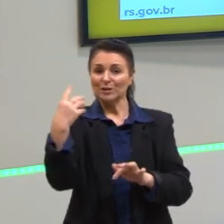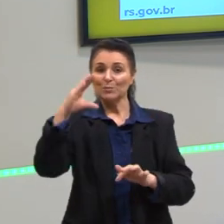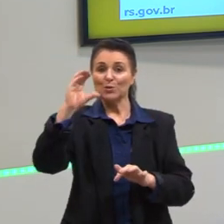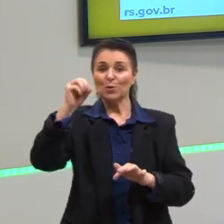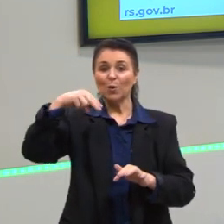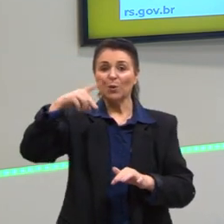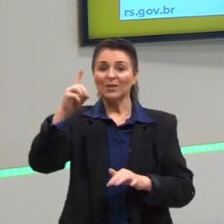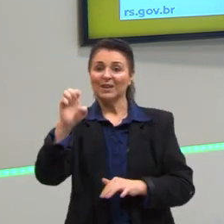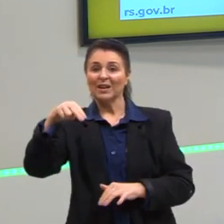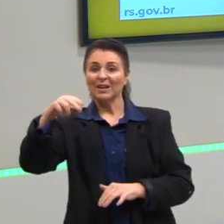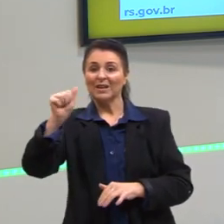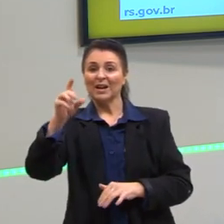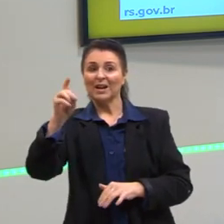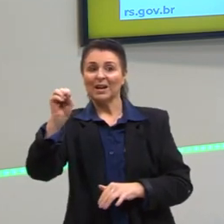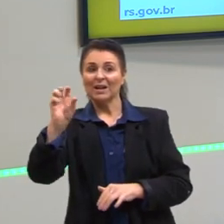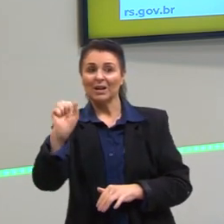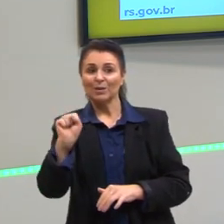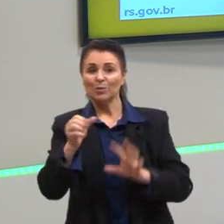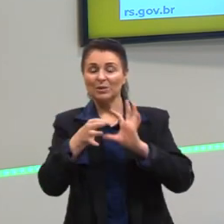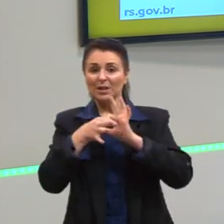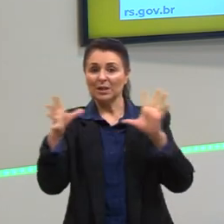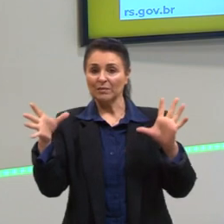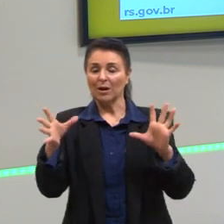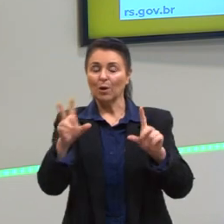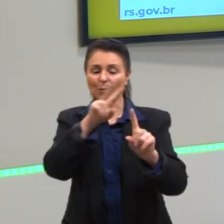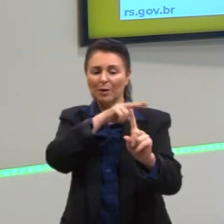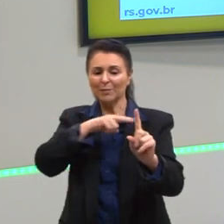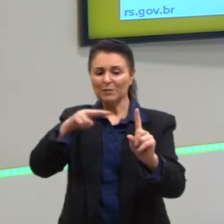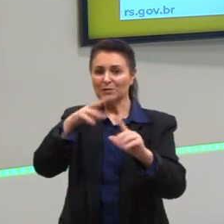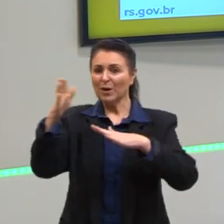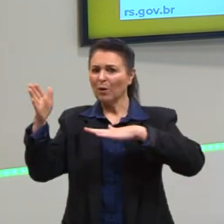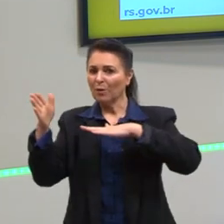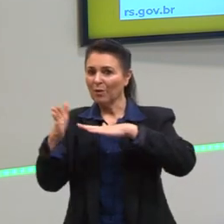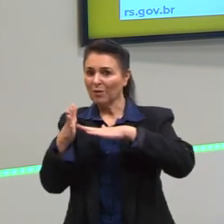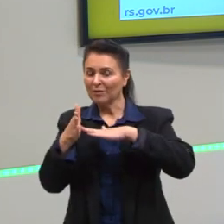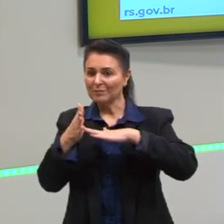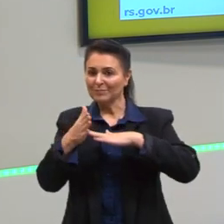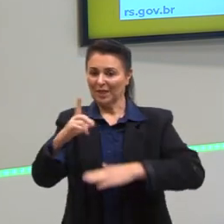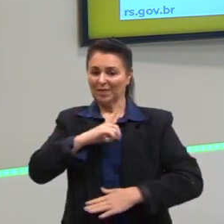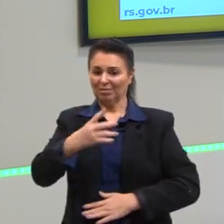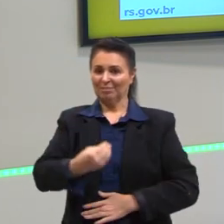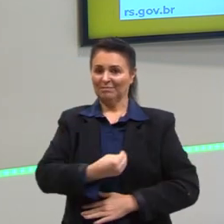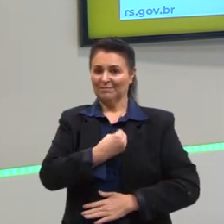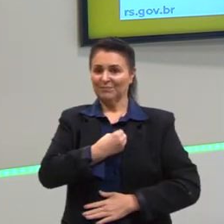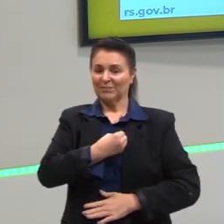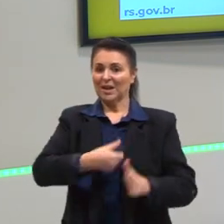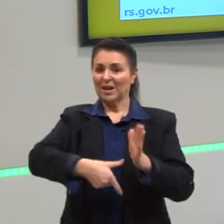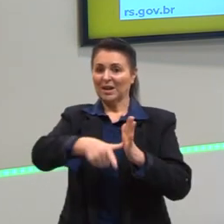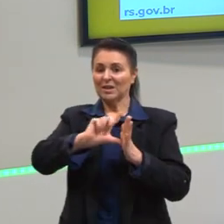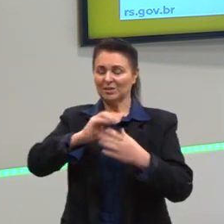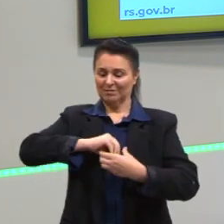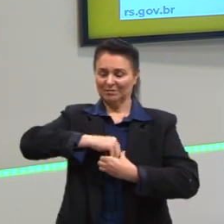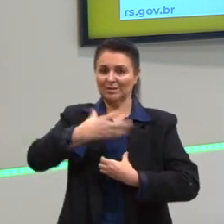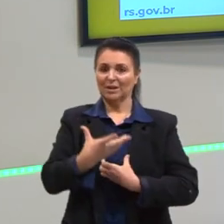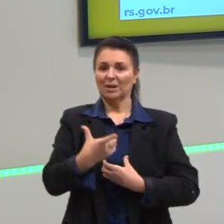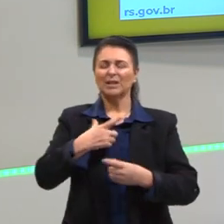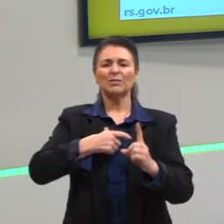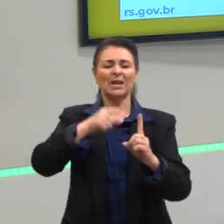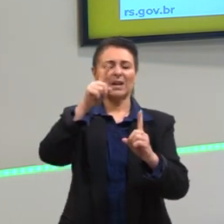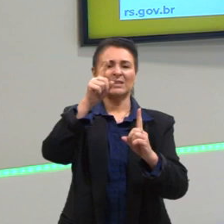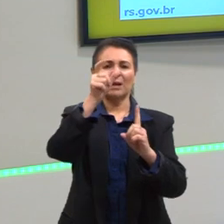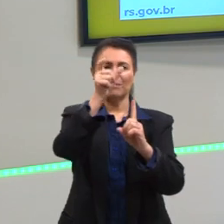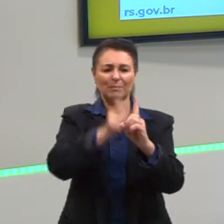novamente aqui uma perspectiva bem contemporâneo a existência precede A Essência não acha meta-narrativa